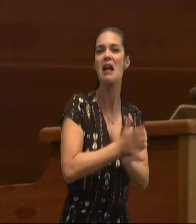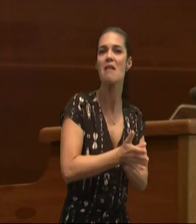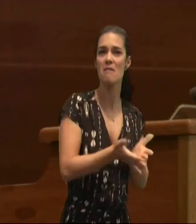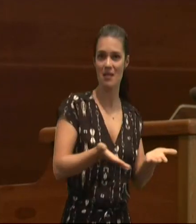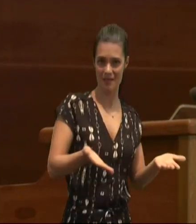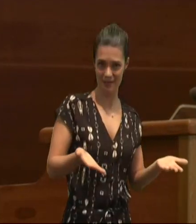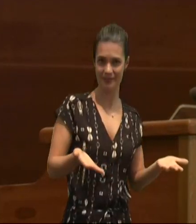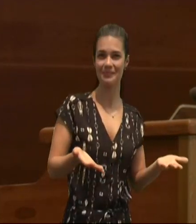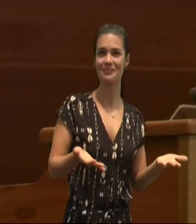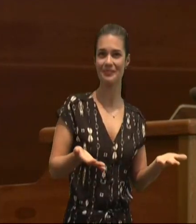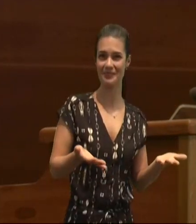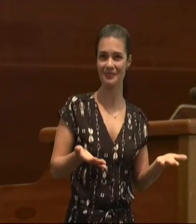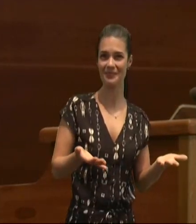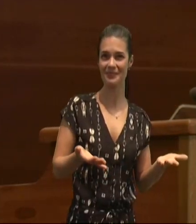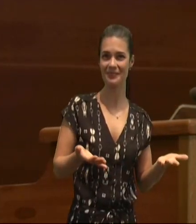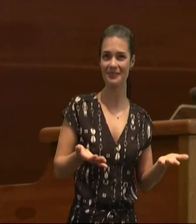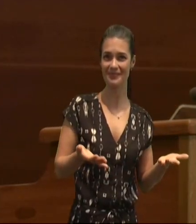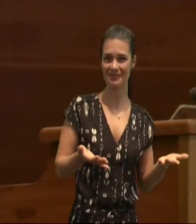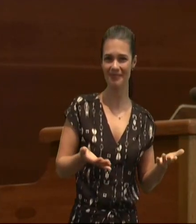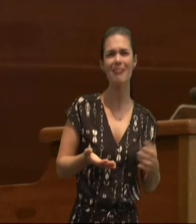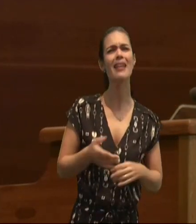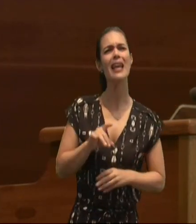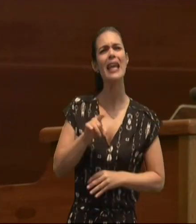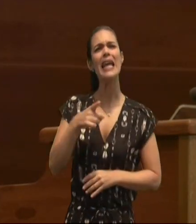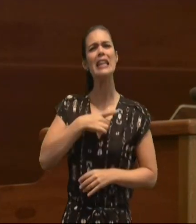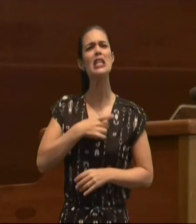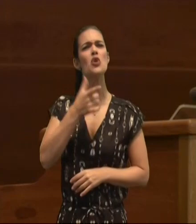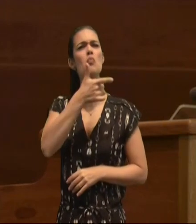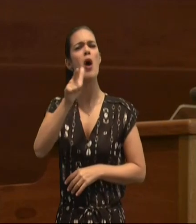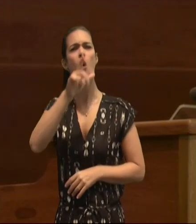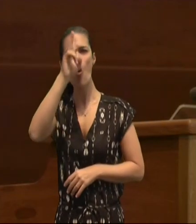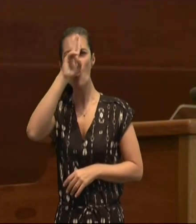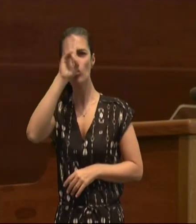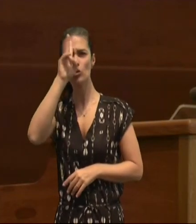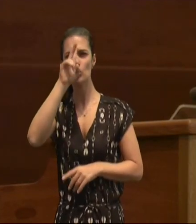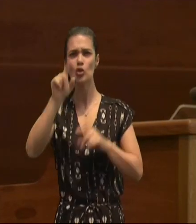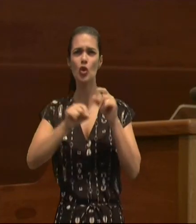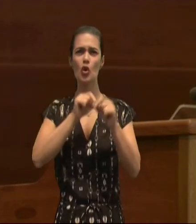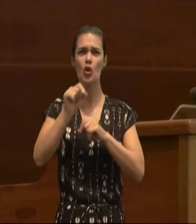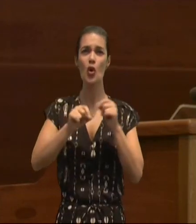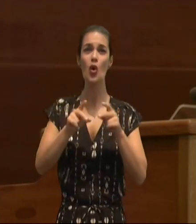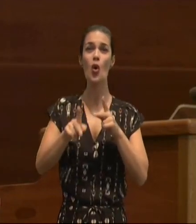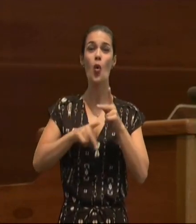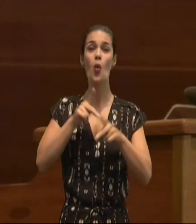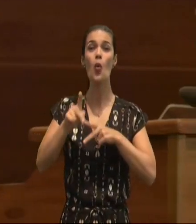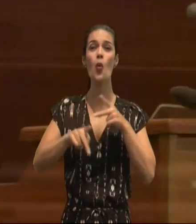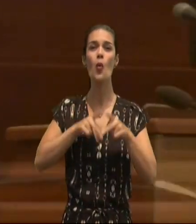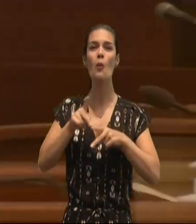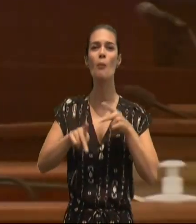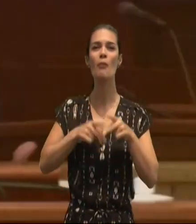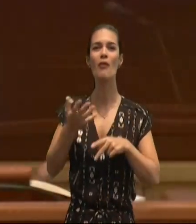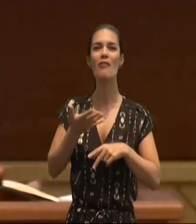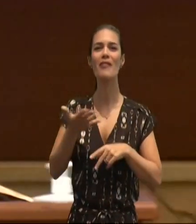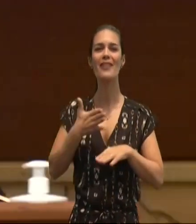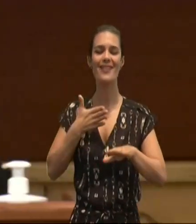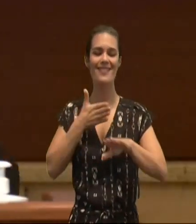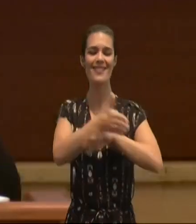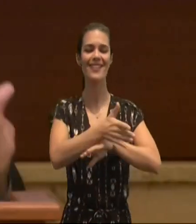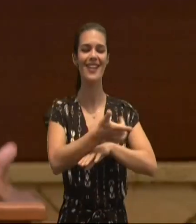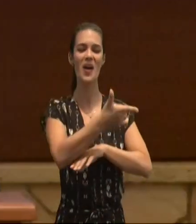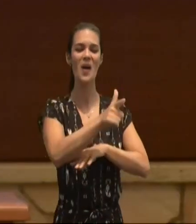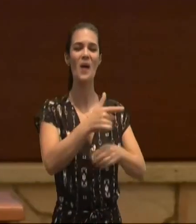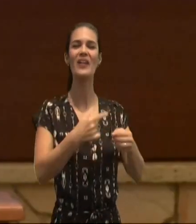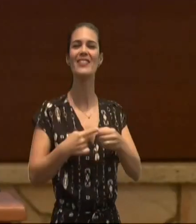em que 10 trouxeram negativo, esses 2, Josué e Caleb, trouxeram resultados positivos, porque os demais disseram o seguinte: não, ali